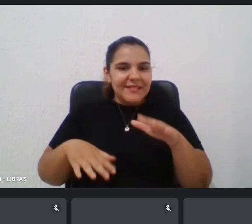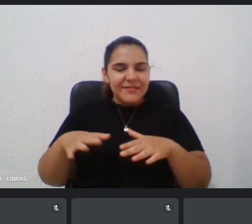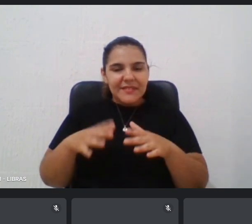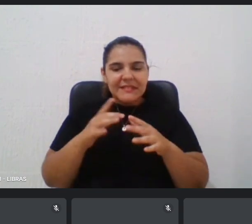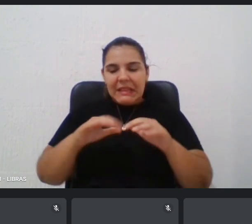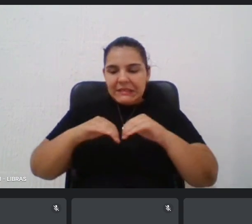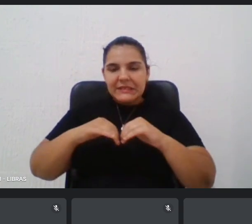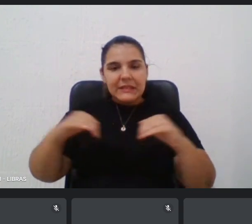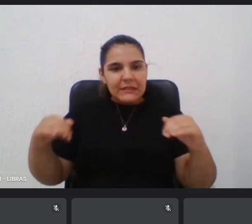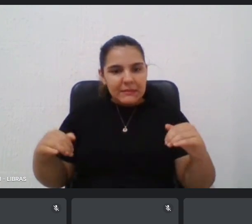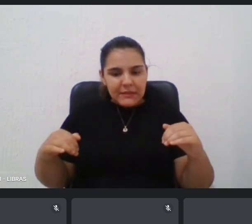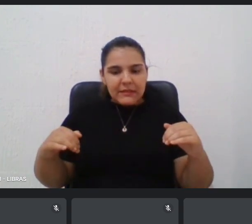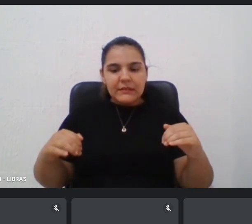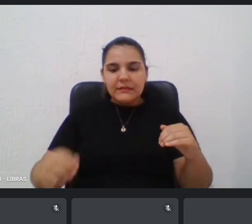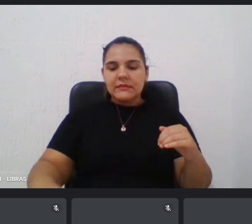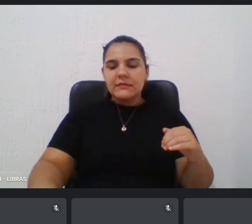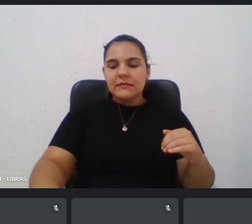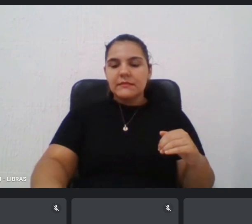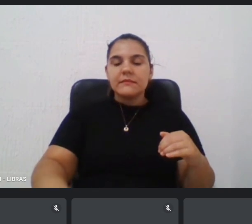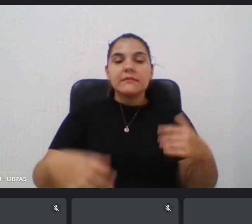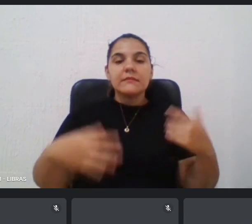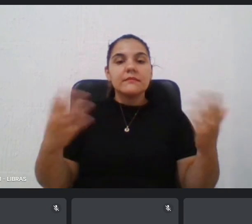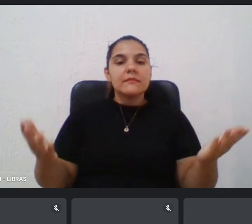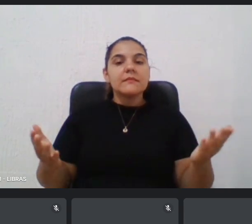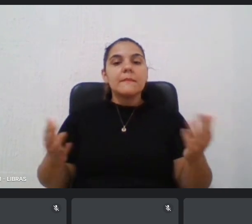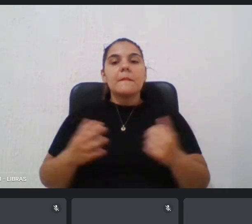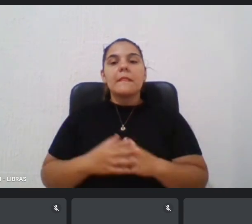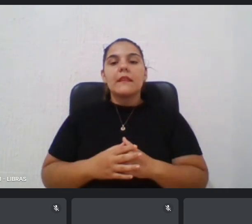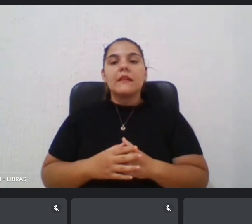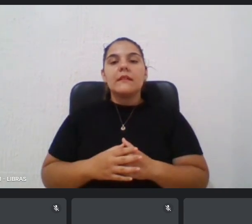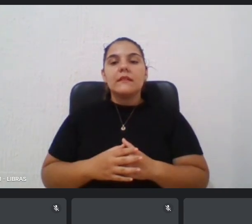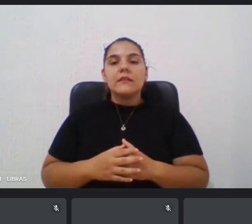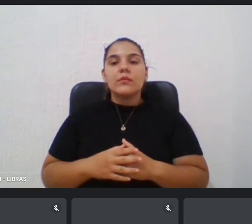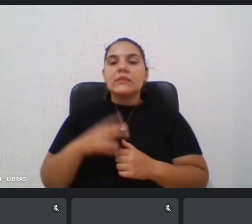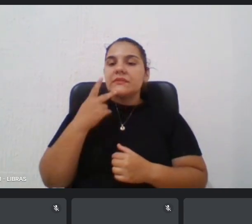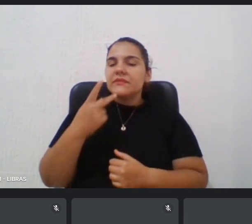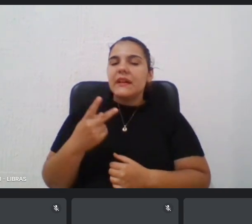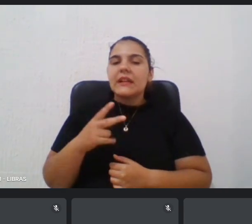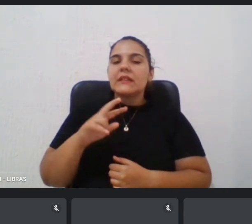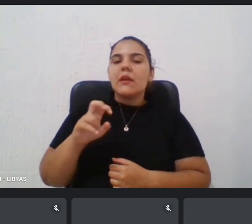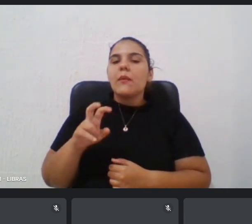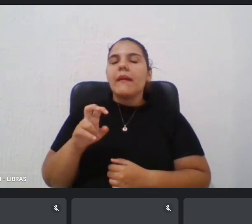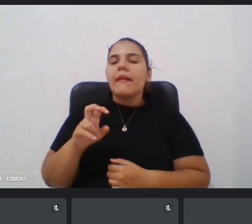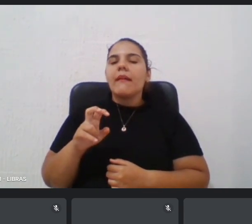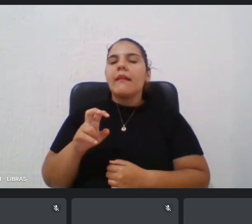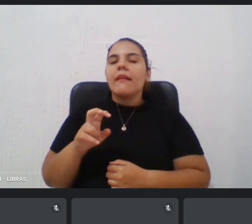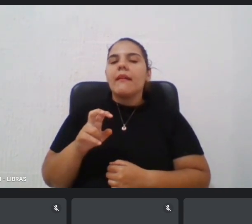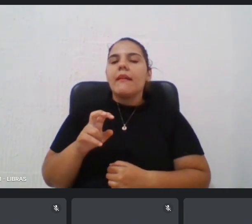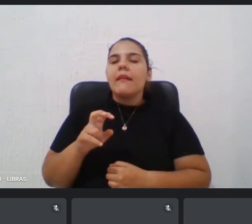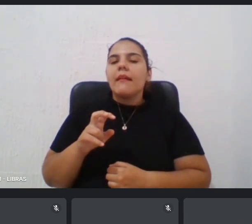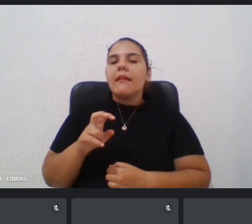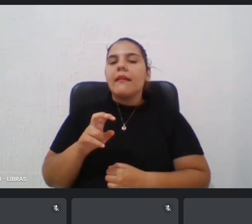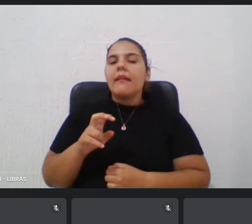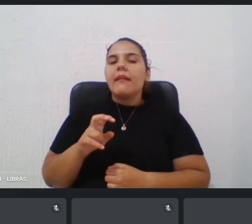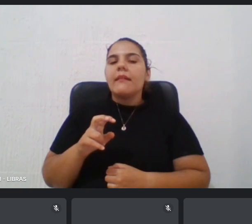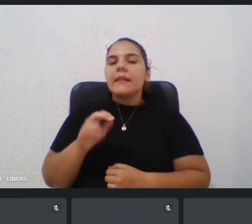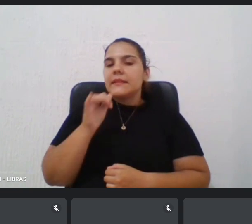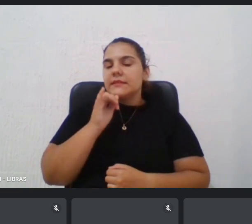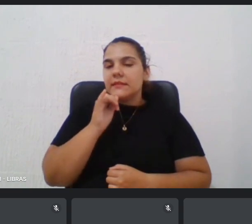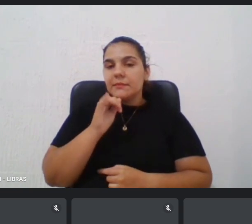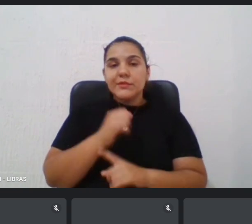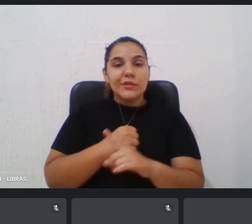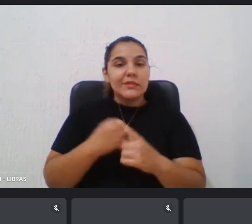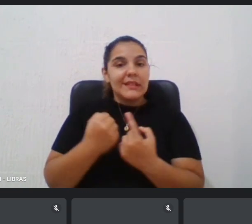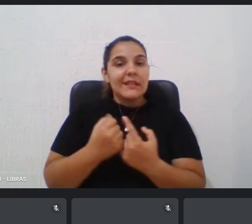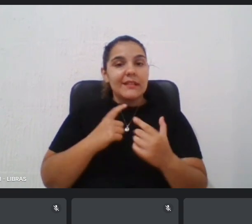A margem disso, e aí eu digo margem não no sentido criminal, a margem de não ser o padrãozinho 8 da manhã, 6